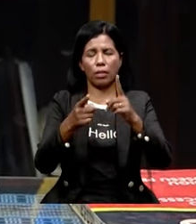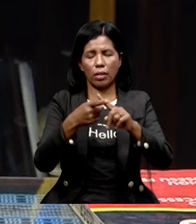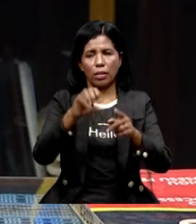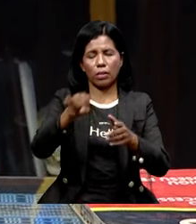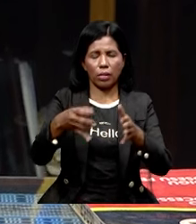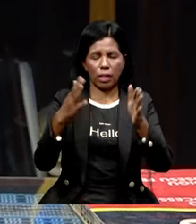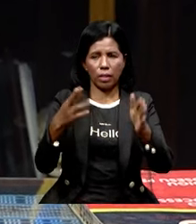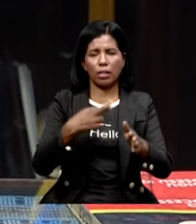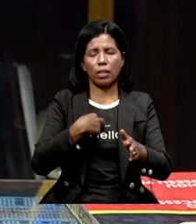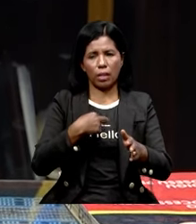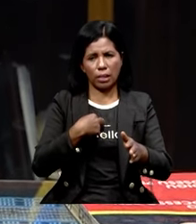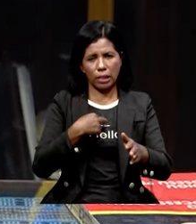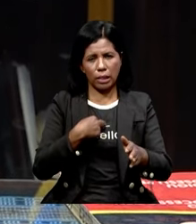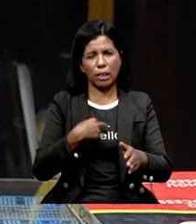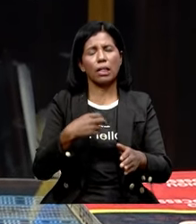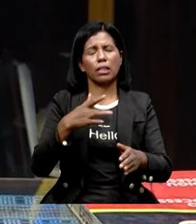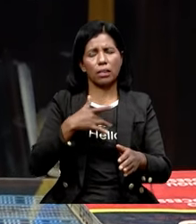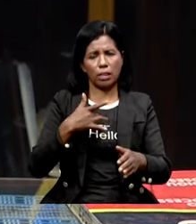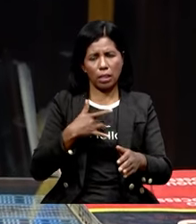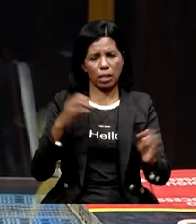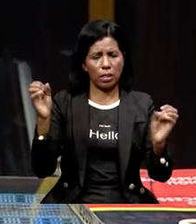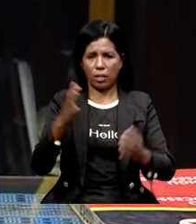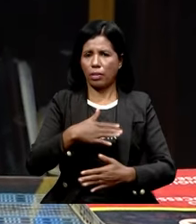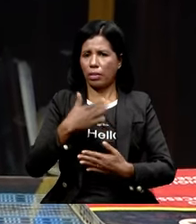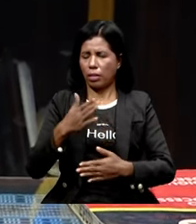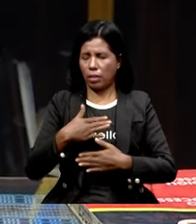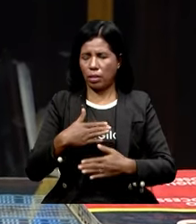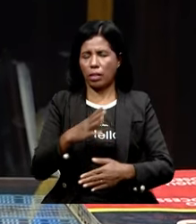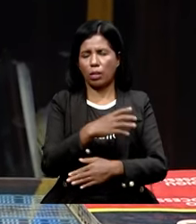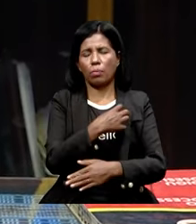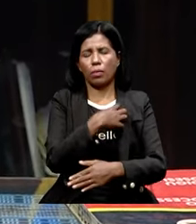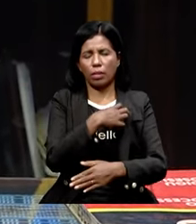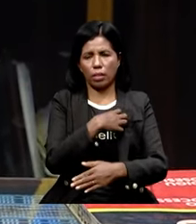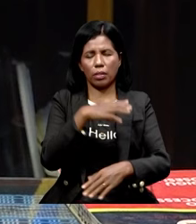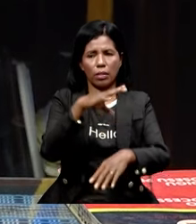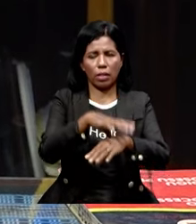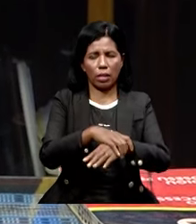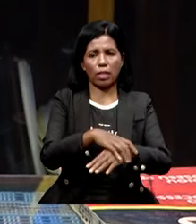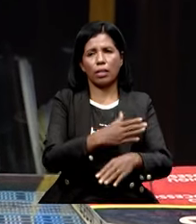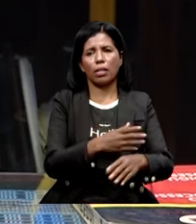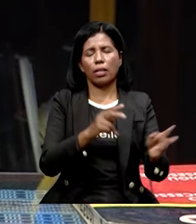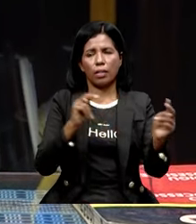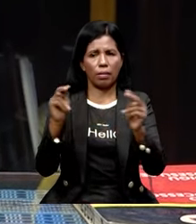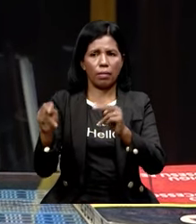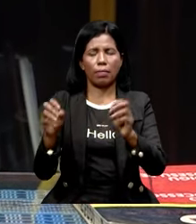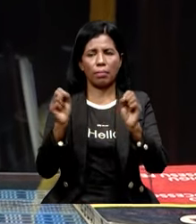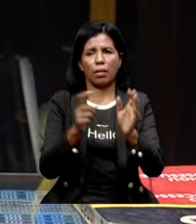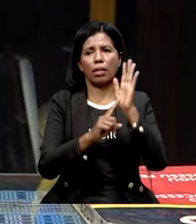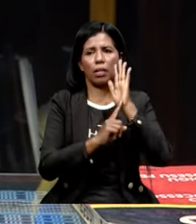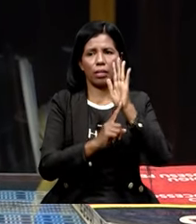ne rasig, ne sente kata, nia la satisfaz o medida polícia ninian, ato san polícia ninian, bele